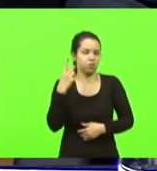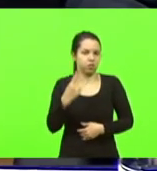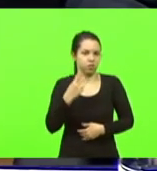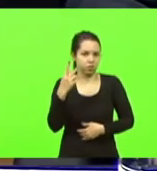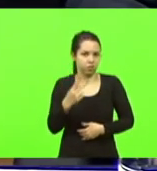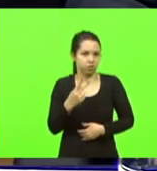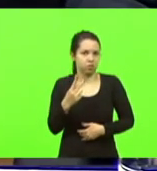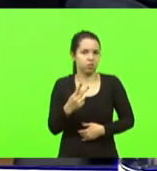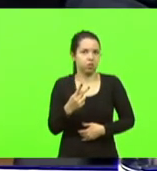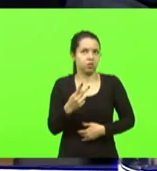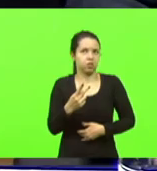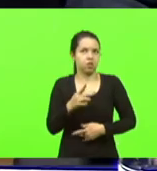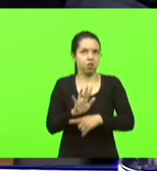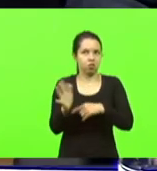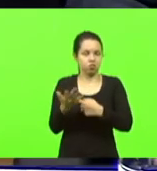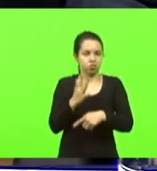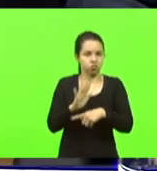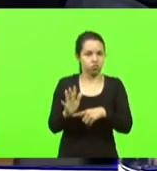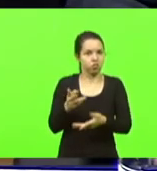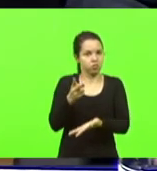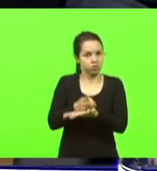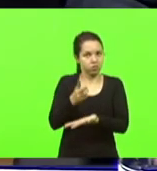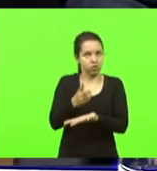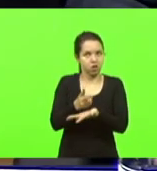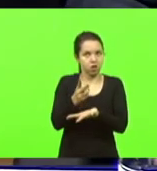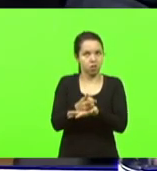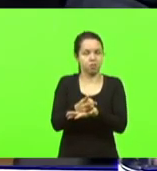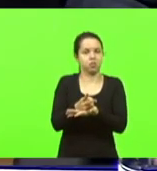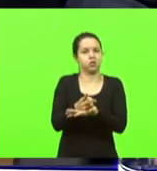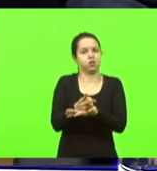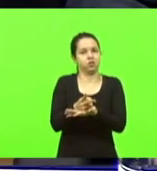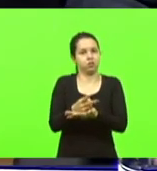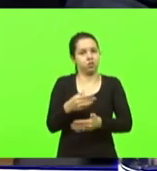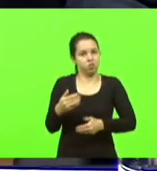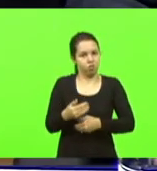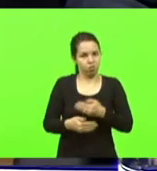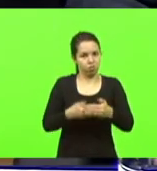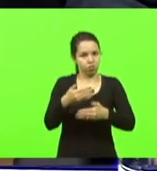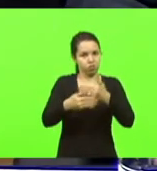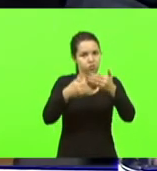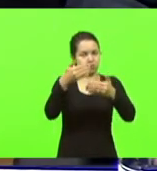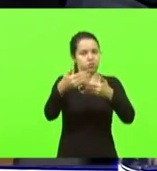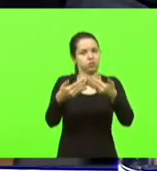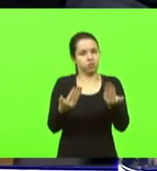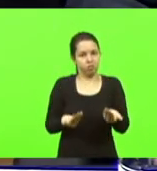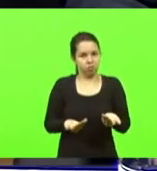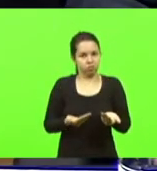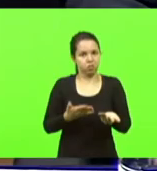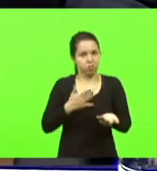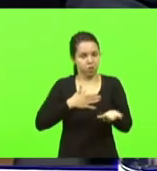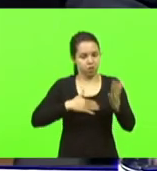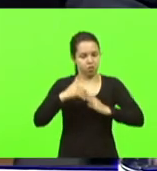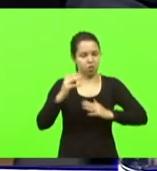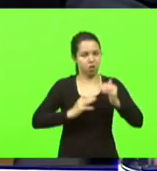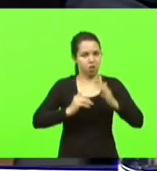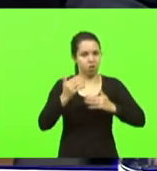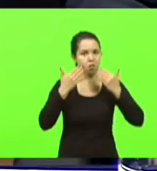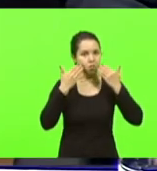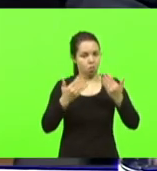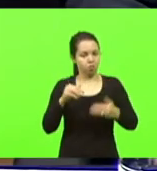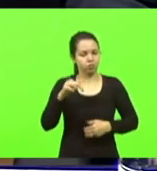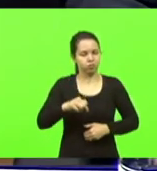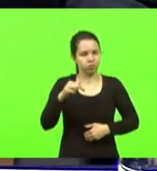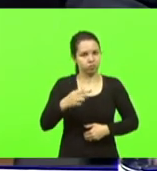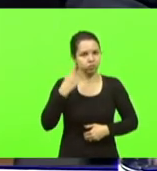sempre foram de companheirismo de parceria e de construção da os meus atos a que falam por mim sempre aqui nesse